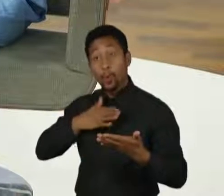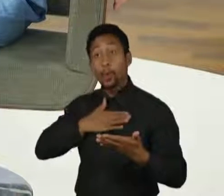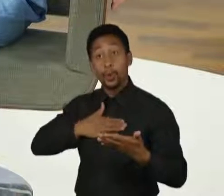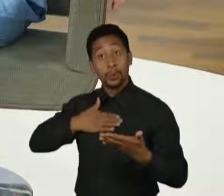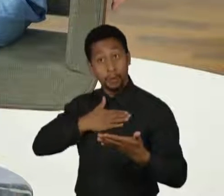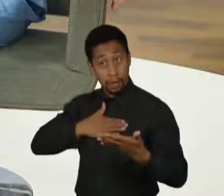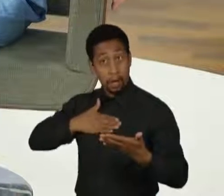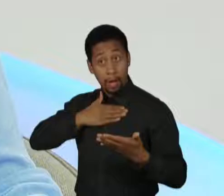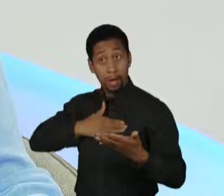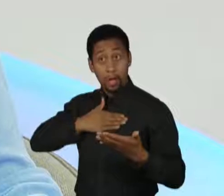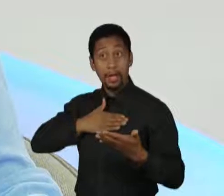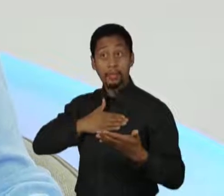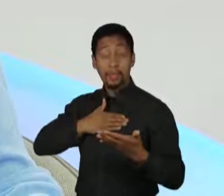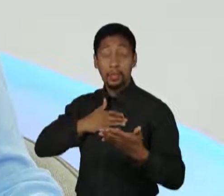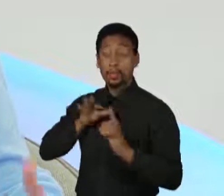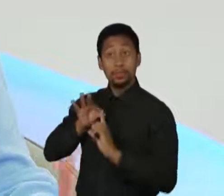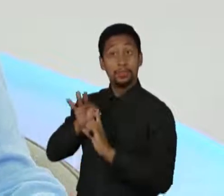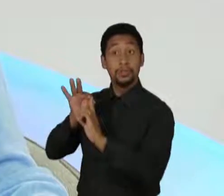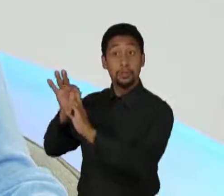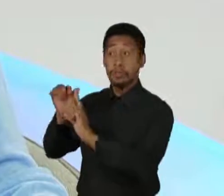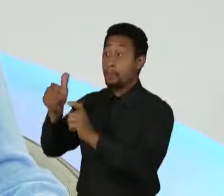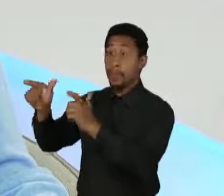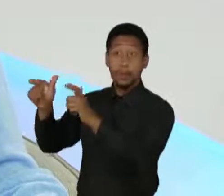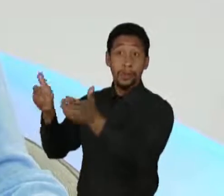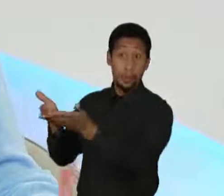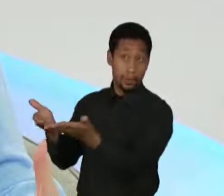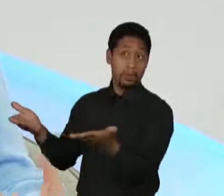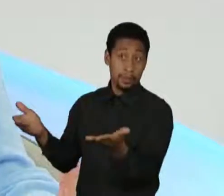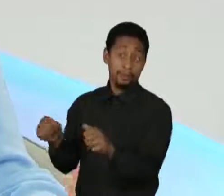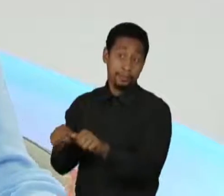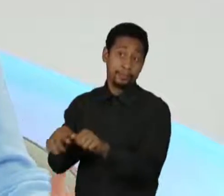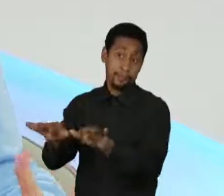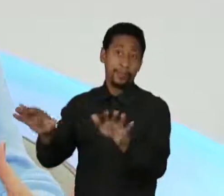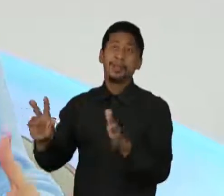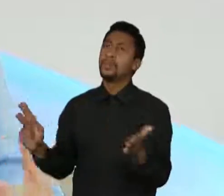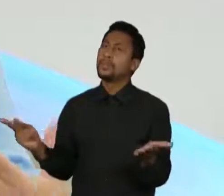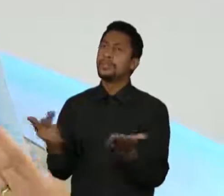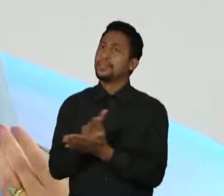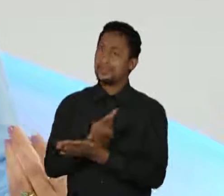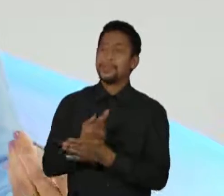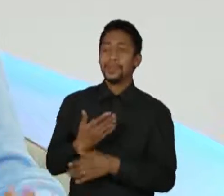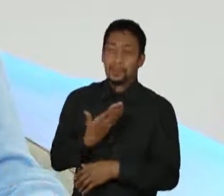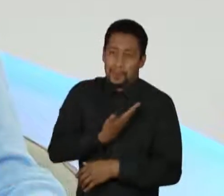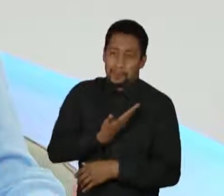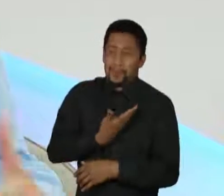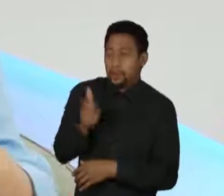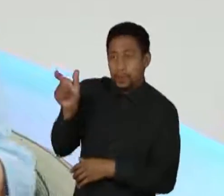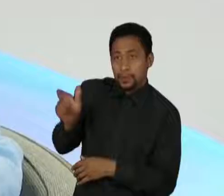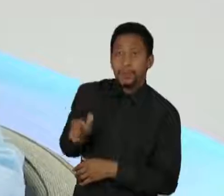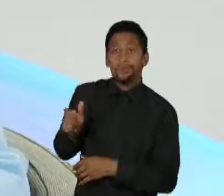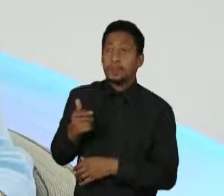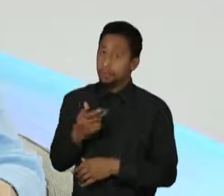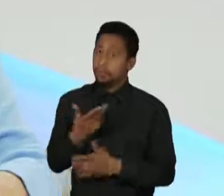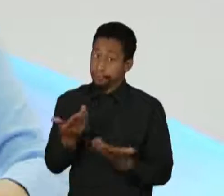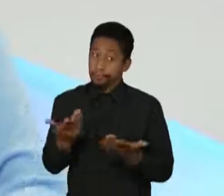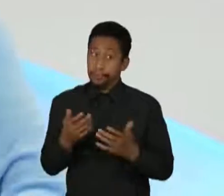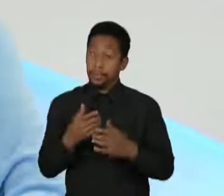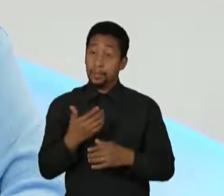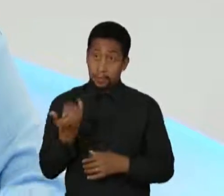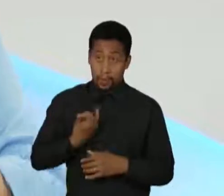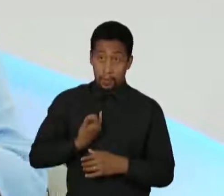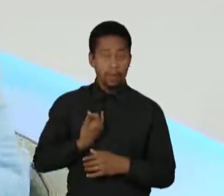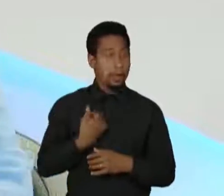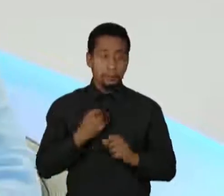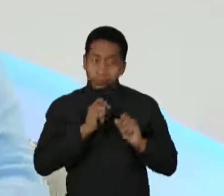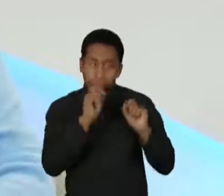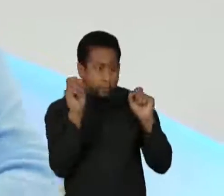eh eh que ele ficava impressionado com tudo é R porque quando os leitores compravam tuder